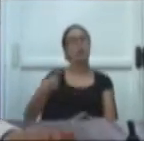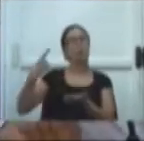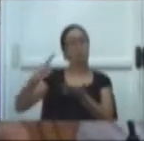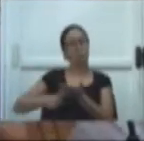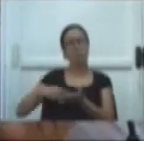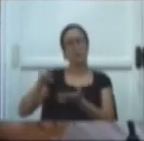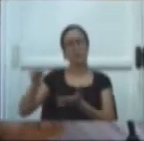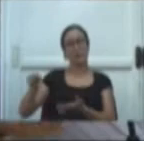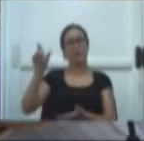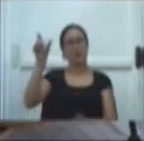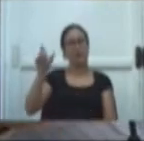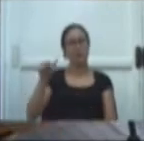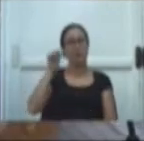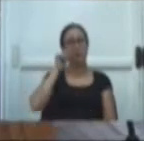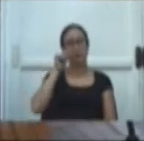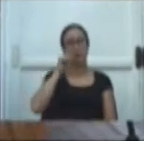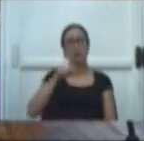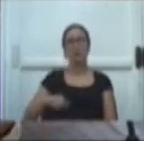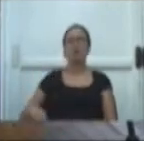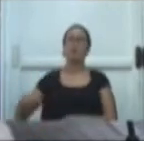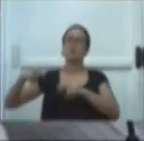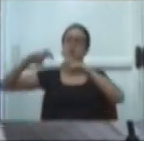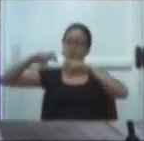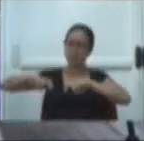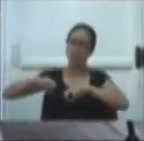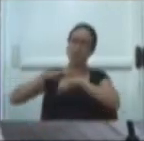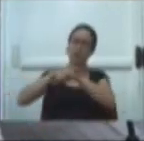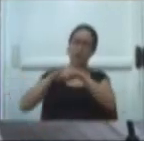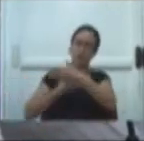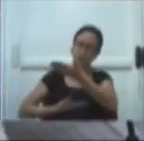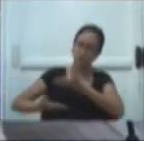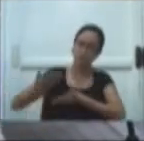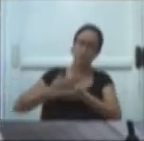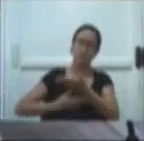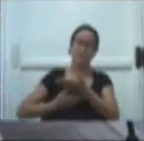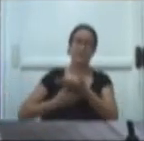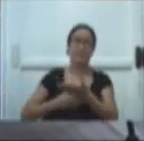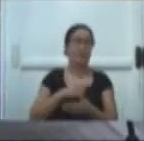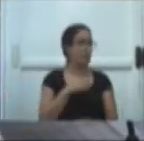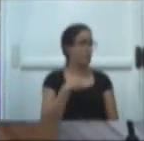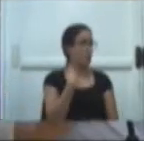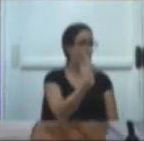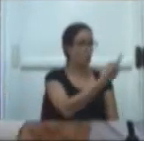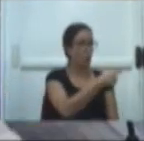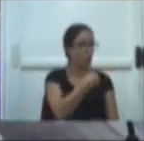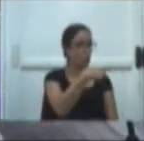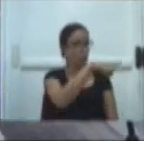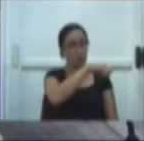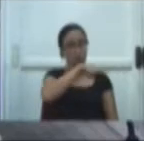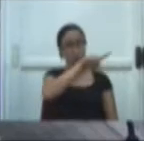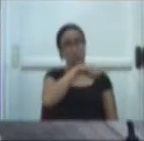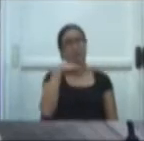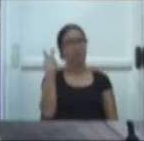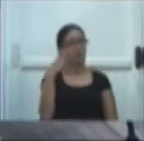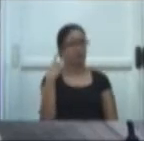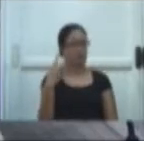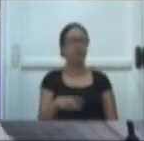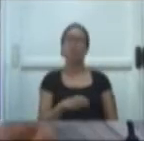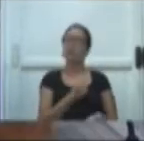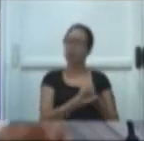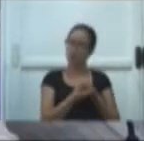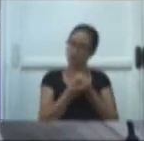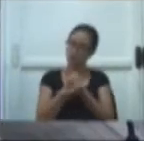nome de todos os vereadores aqui, eu tenho certeza que nenhum deles é contra o melhor para o